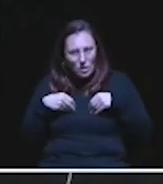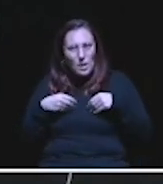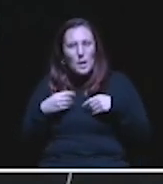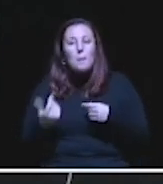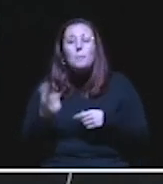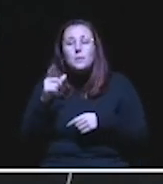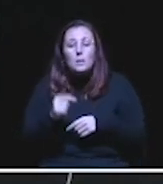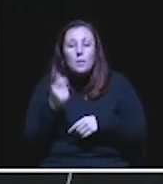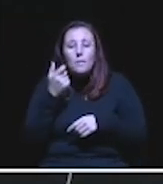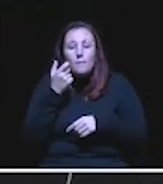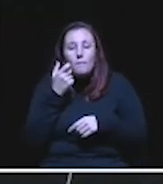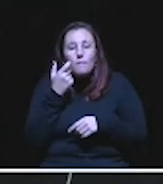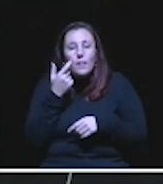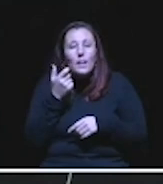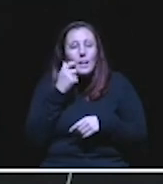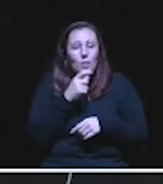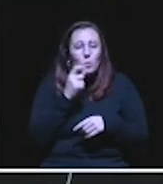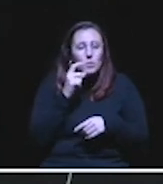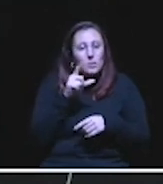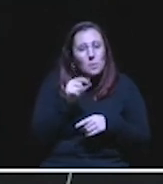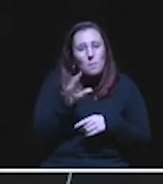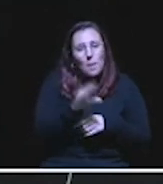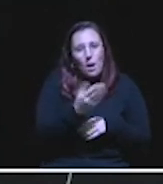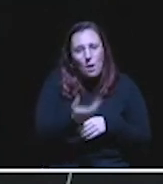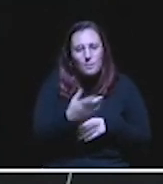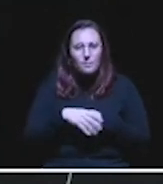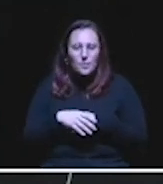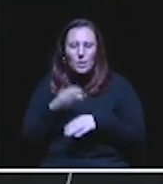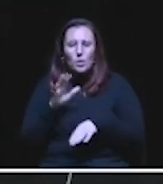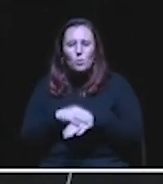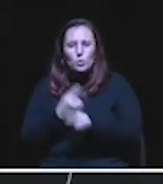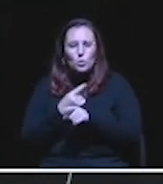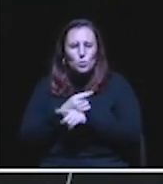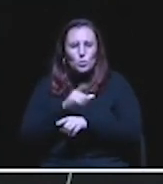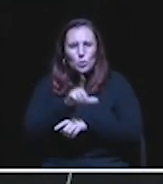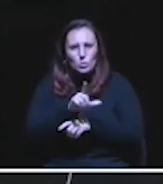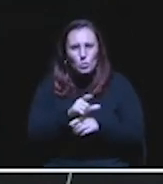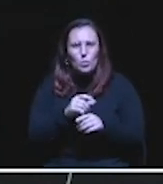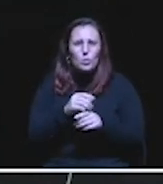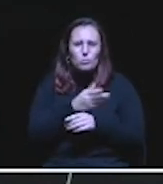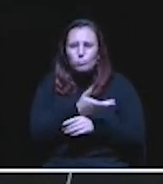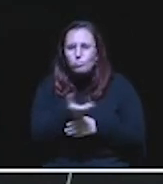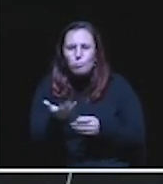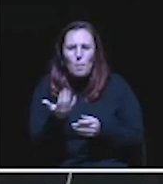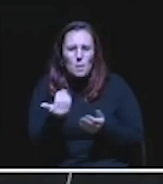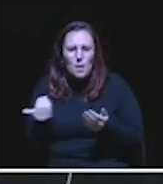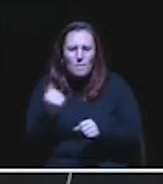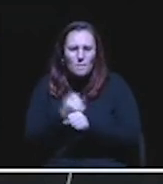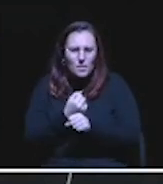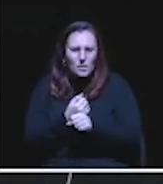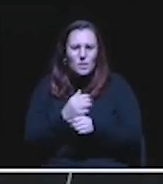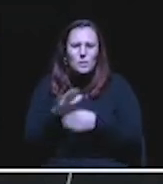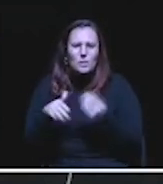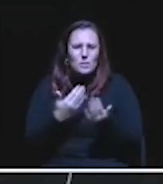com quem os compromissos são firmados, incluindo os eleitores. Há tanto para fazer em Lisboa, incluindo recomendações aprovadas aqui na Assembleia Municipal